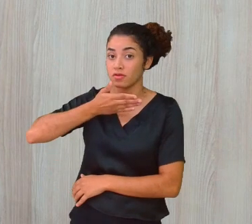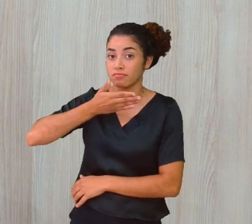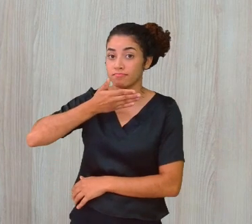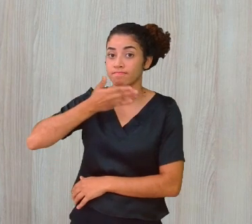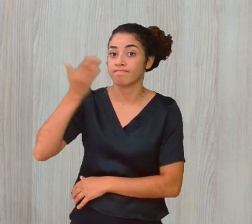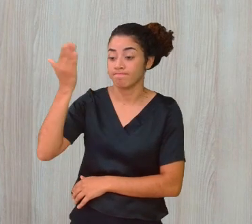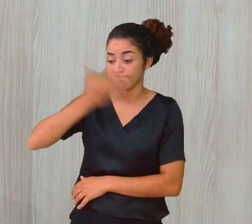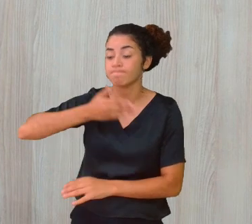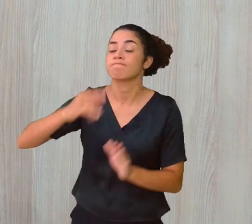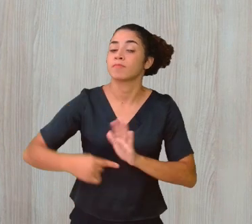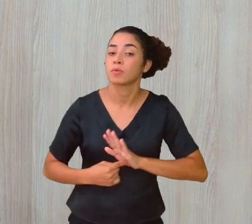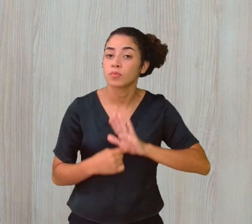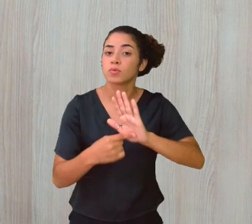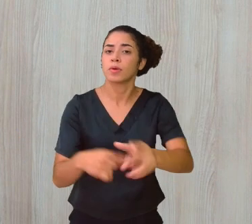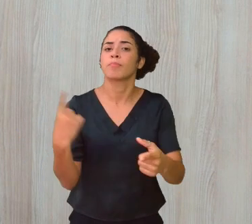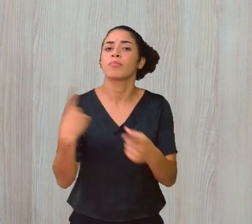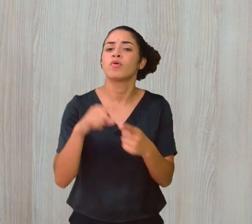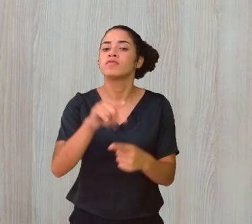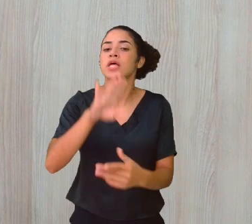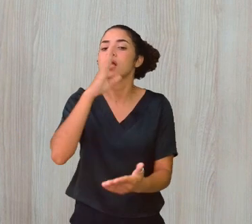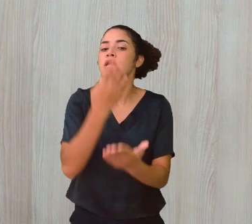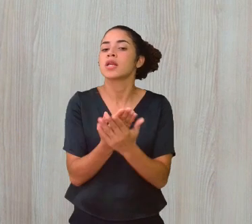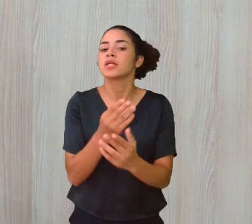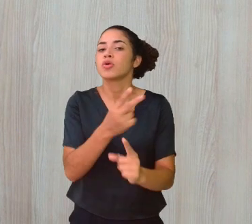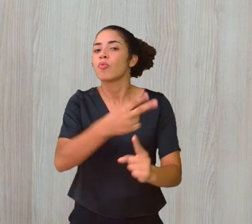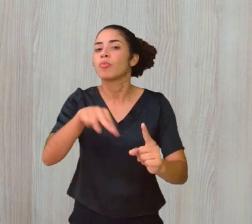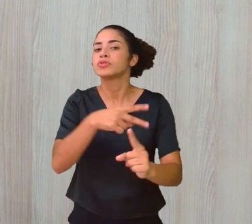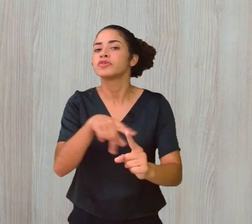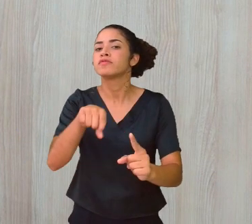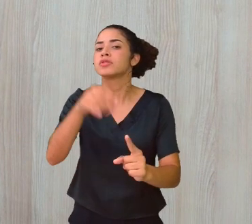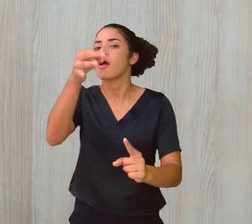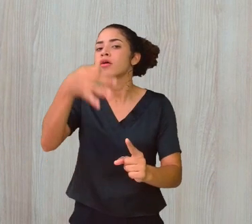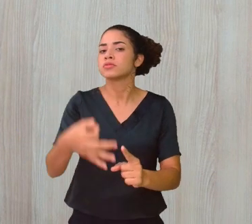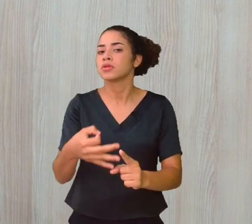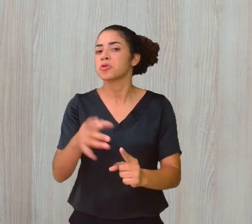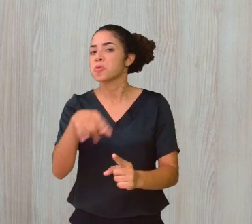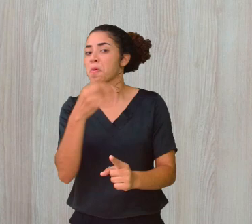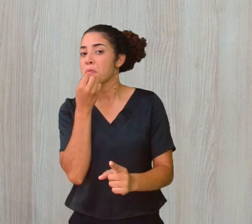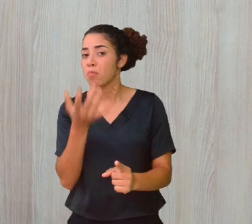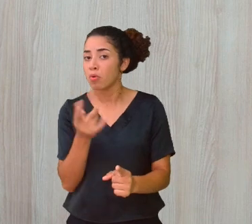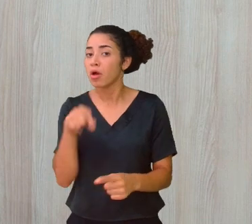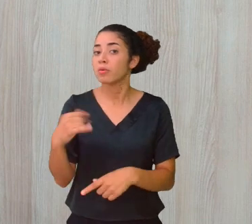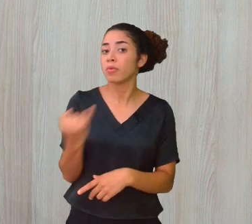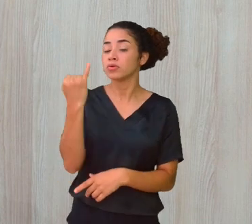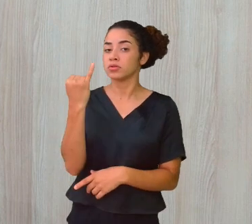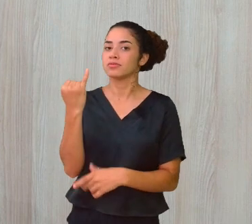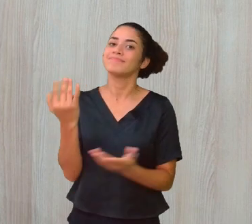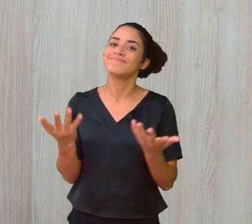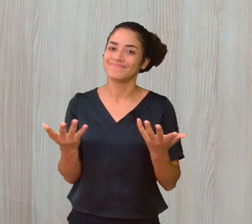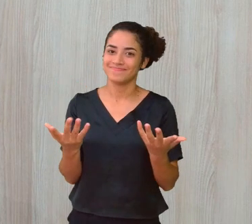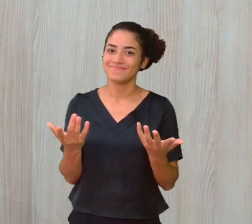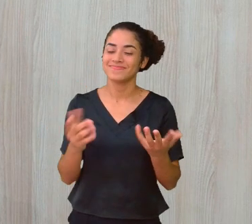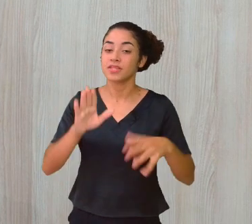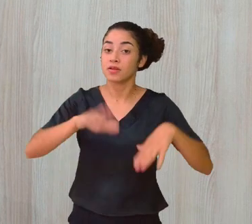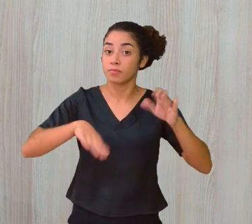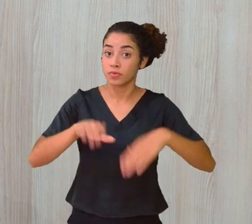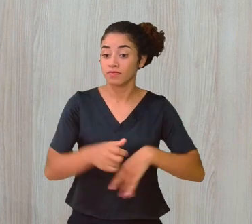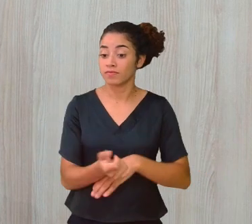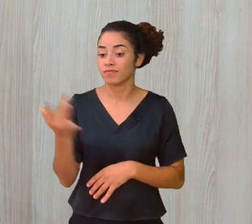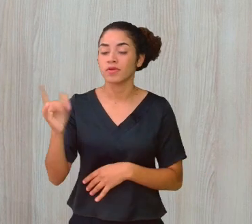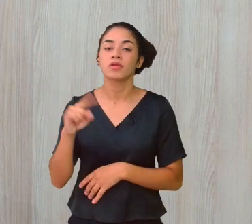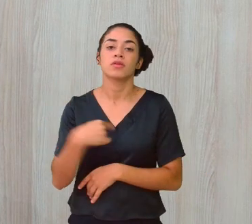né? Porque você acredita que aquele seu ponto de vista é relevante para a situação, tá? E muitas vezes a gente se destempera,